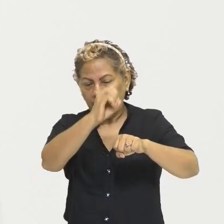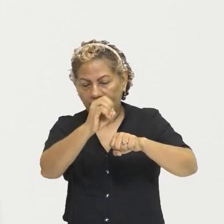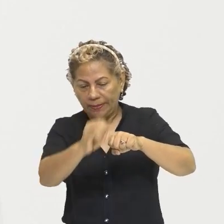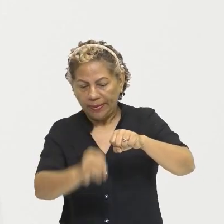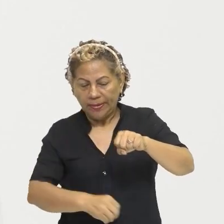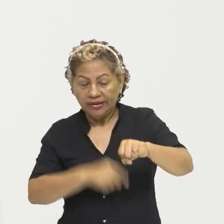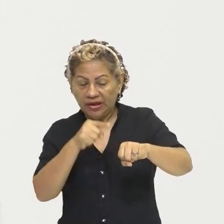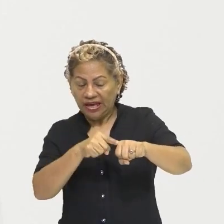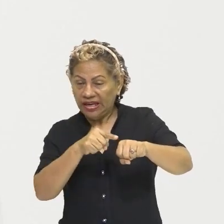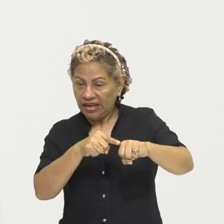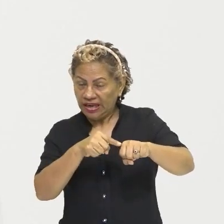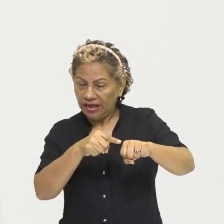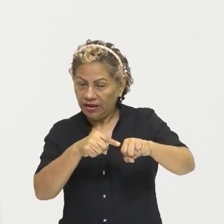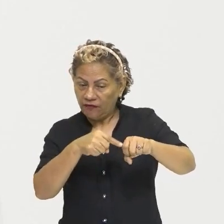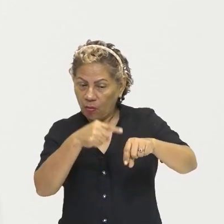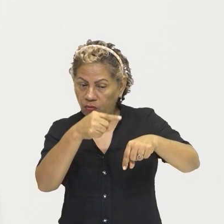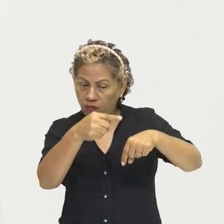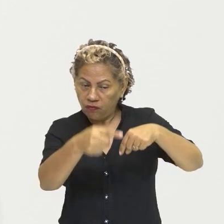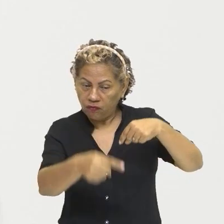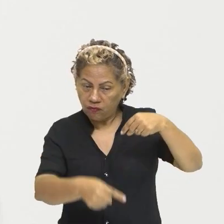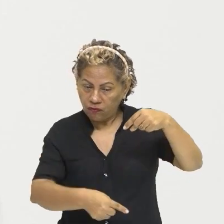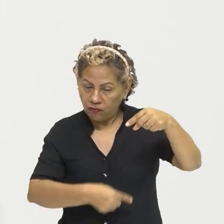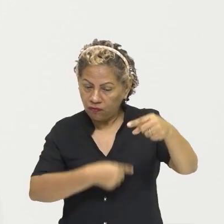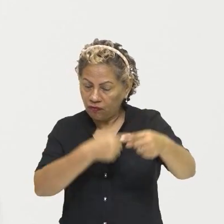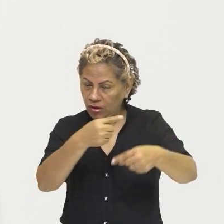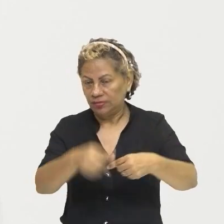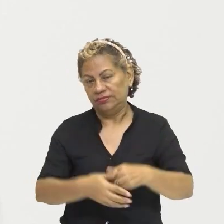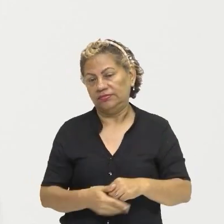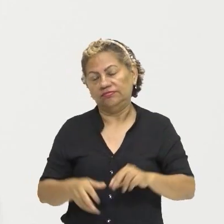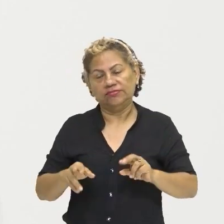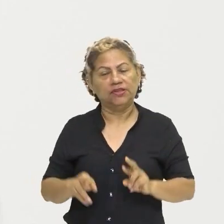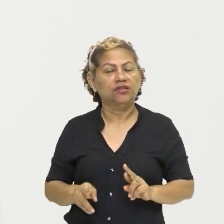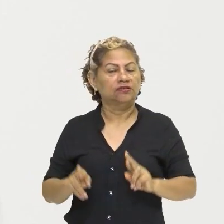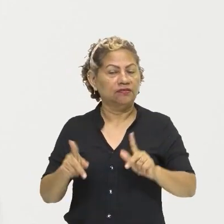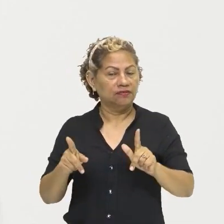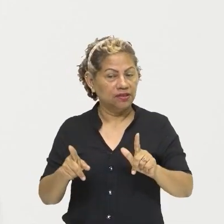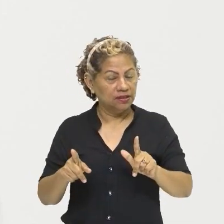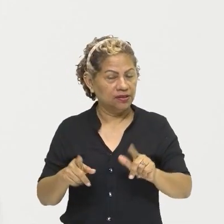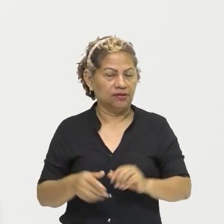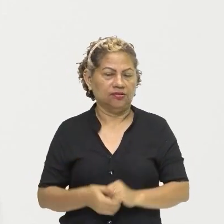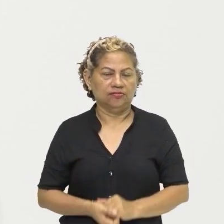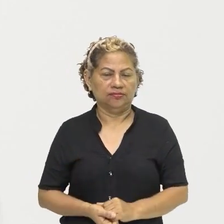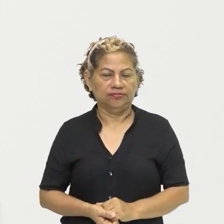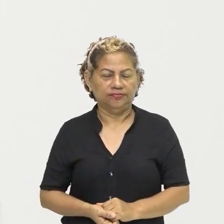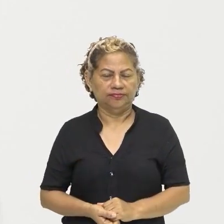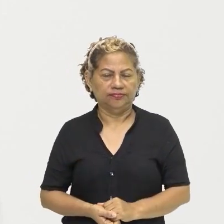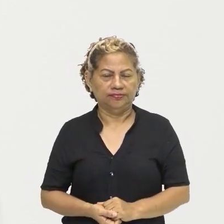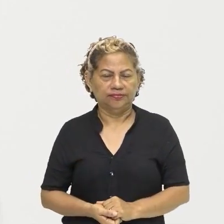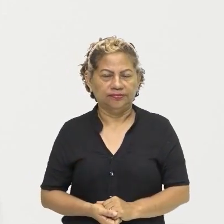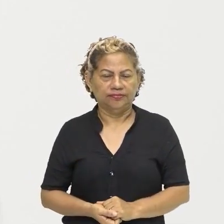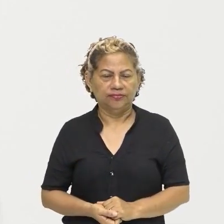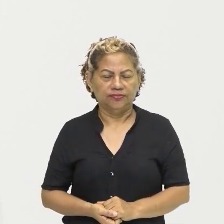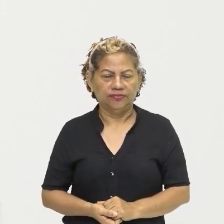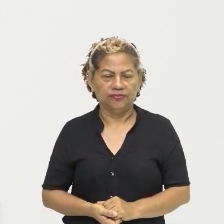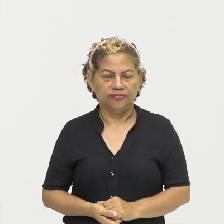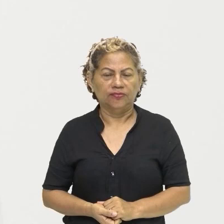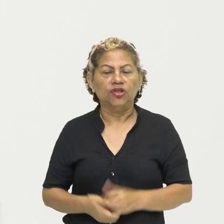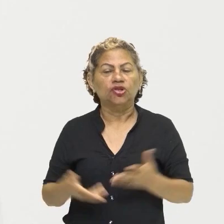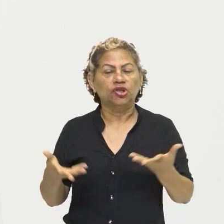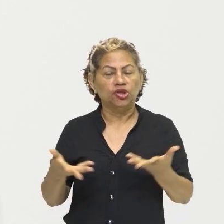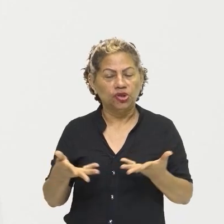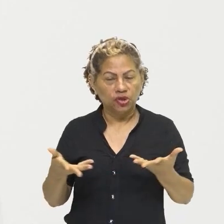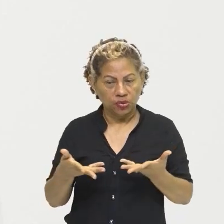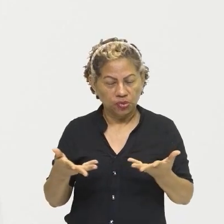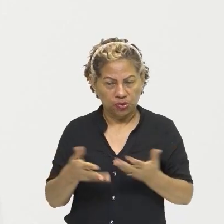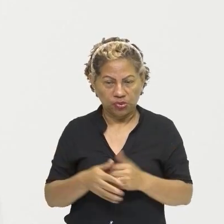como referência o Sol, aí quem gira em torno do Sol é a Terra. Mas hoje nós sabemos que nem